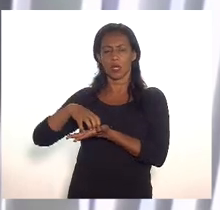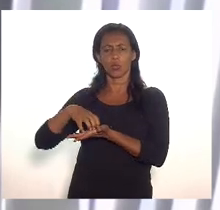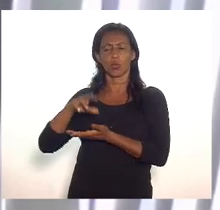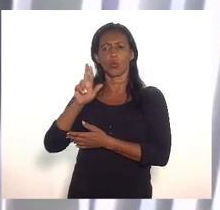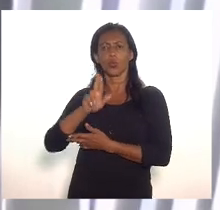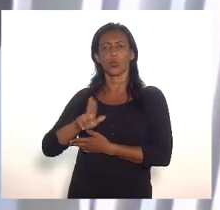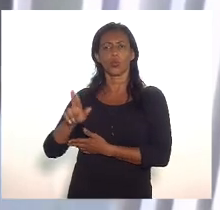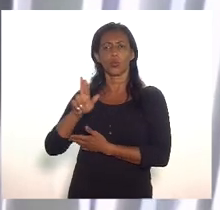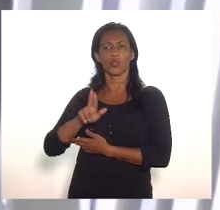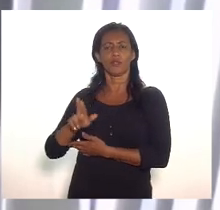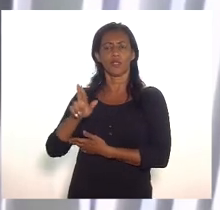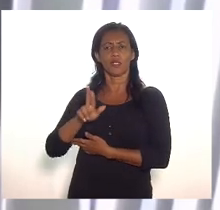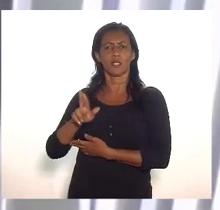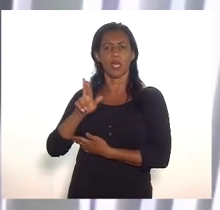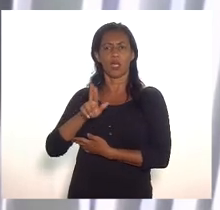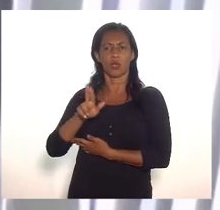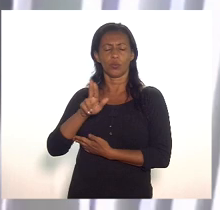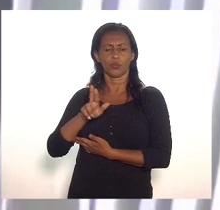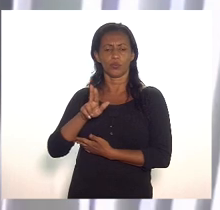Universitário,